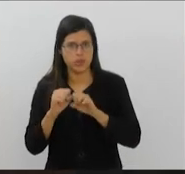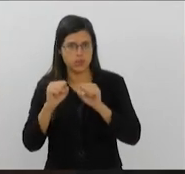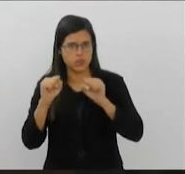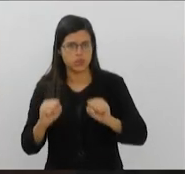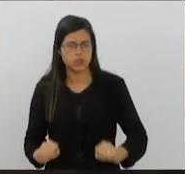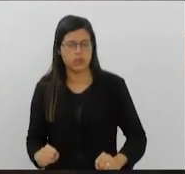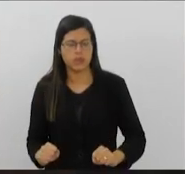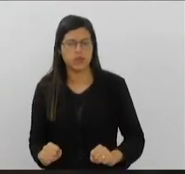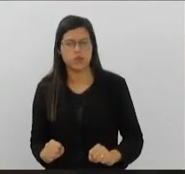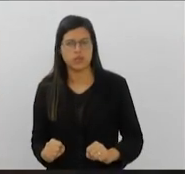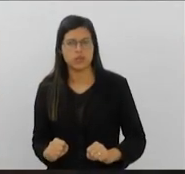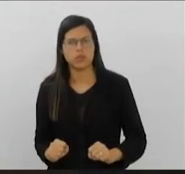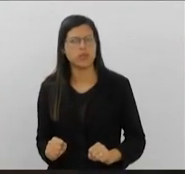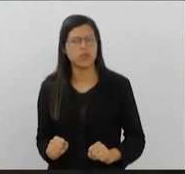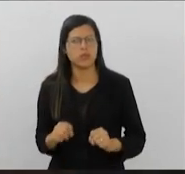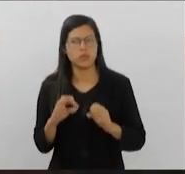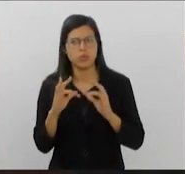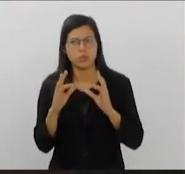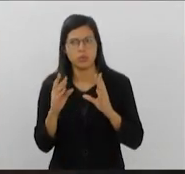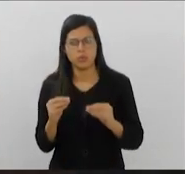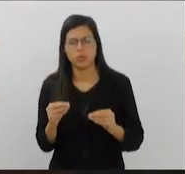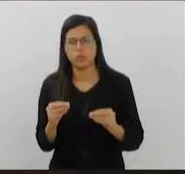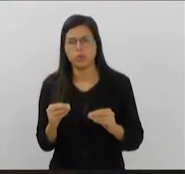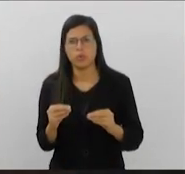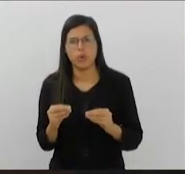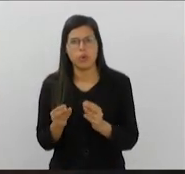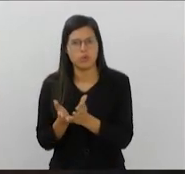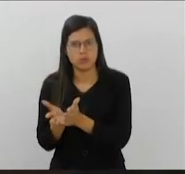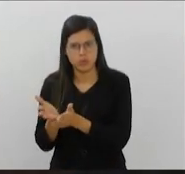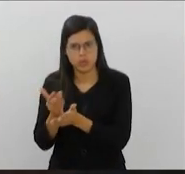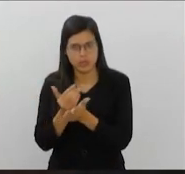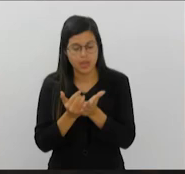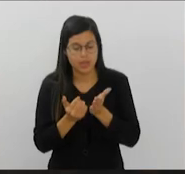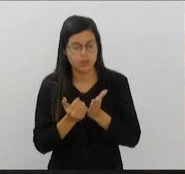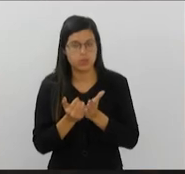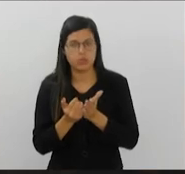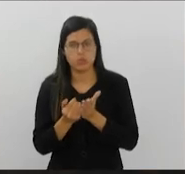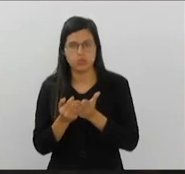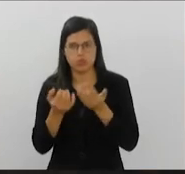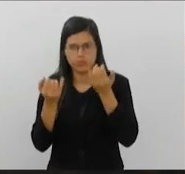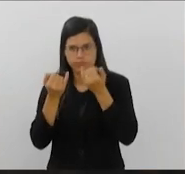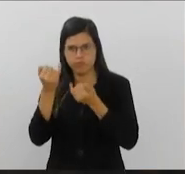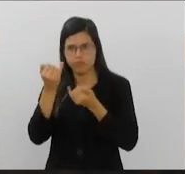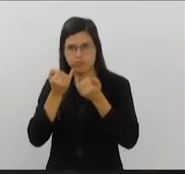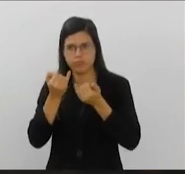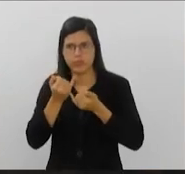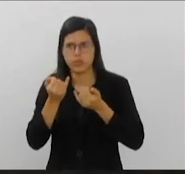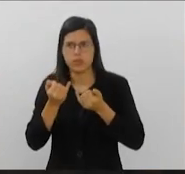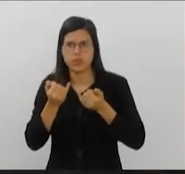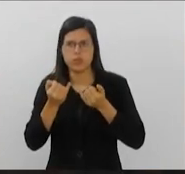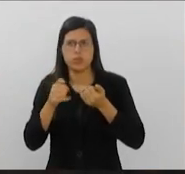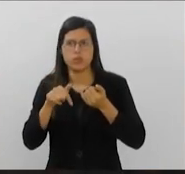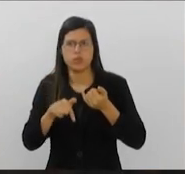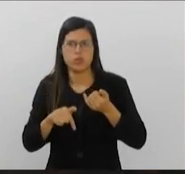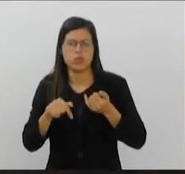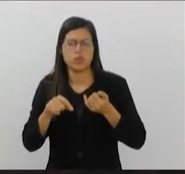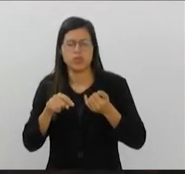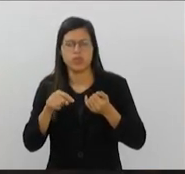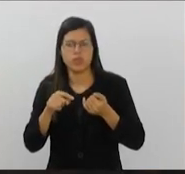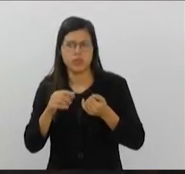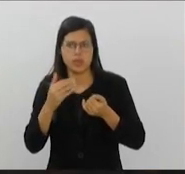sistematiza todos os dados de inadequação, tanto como de